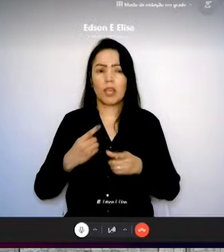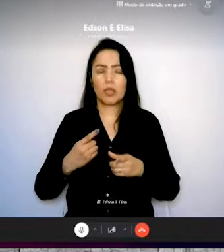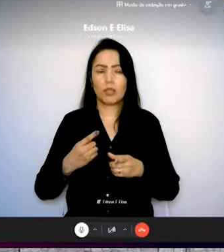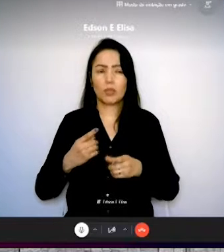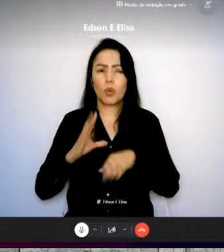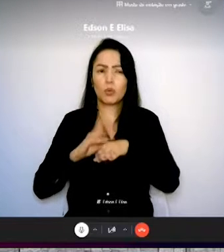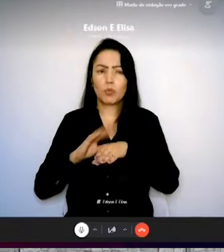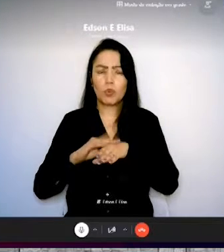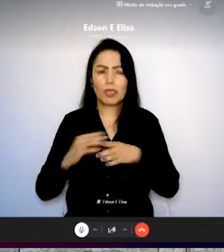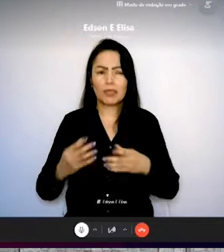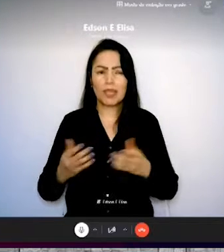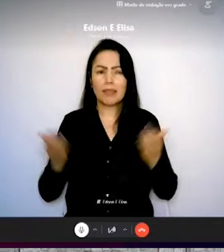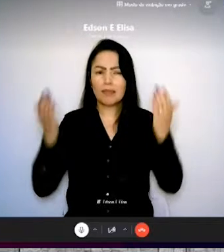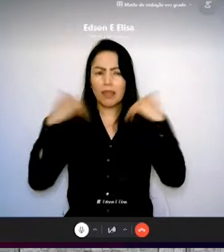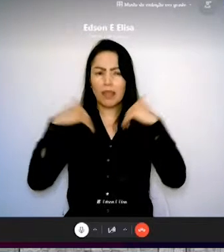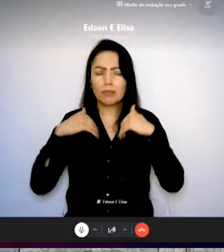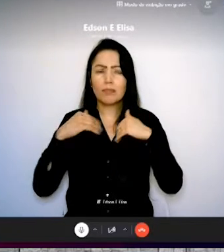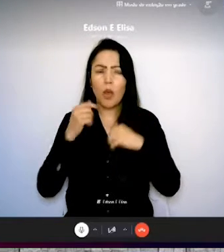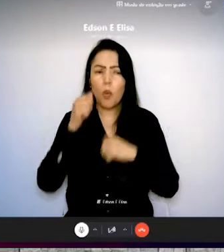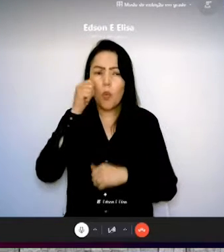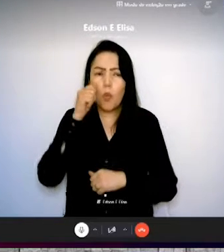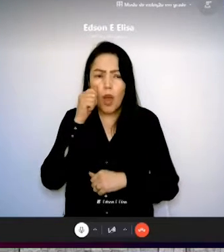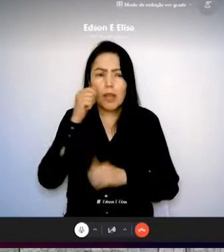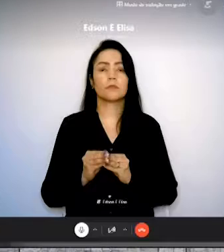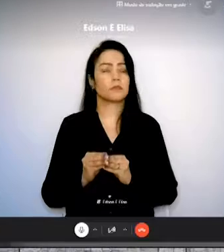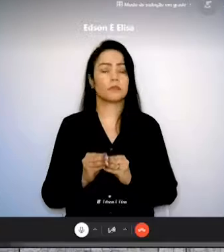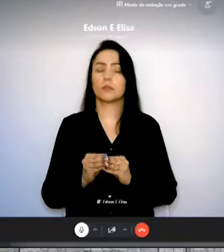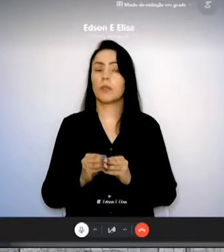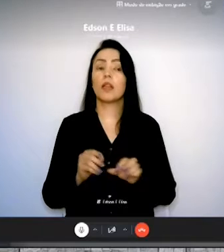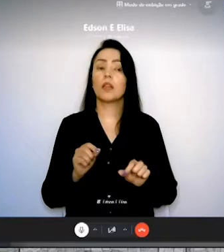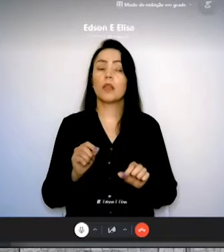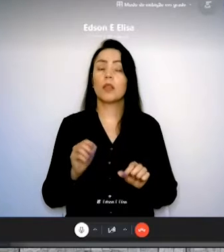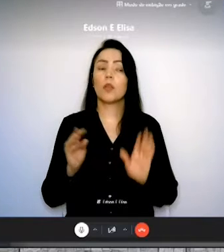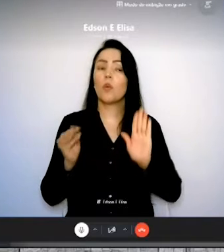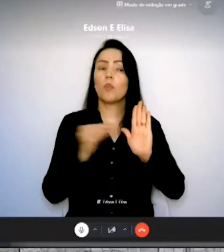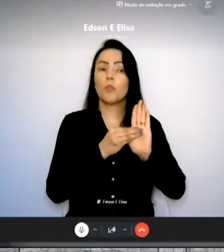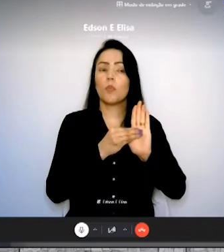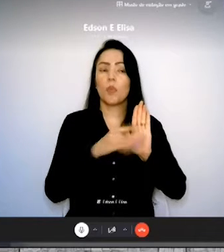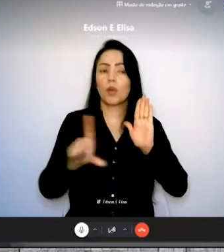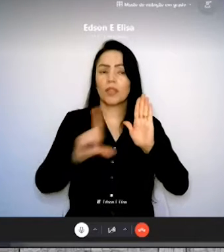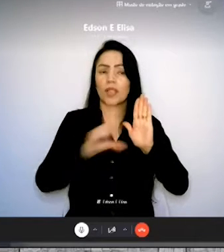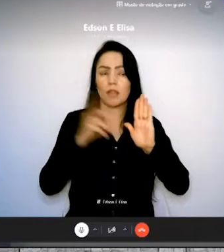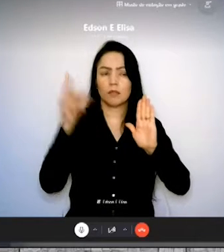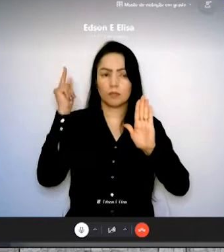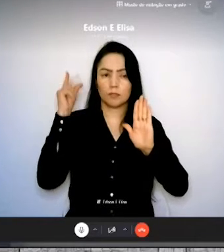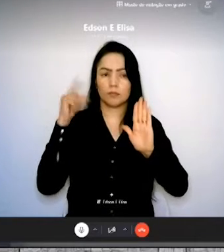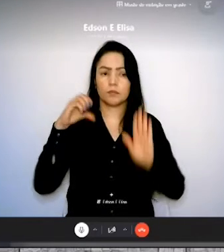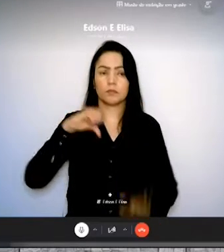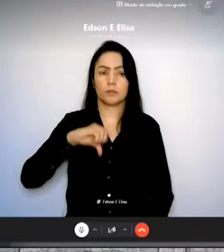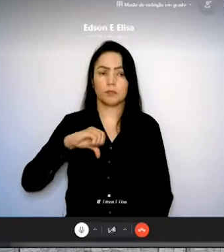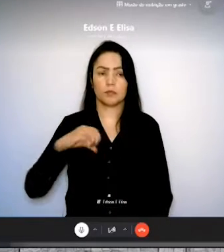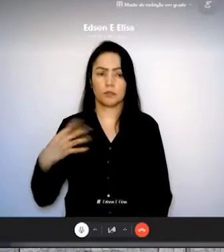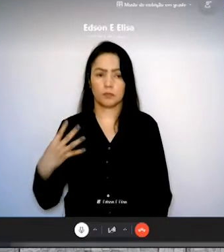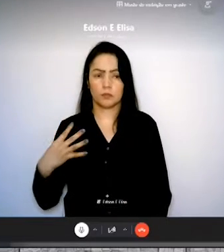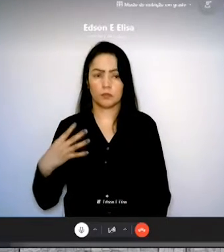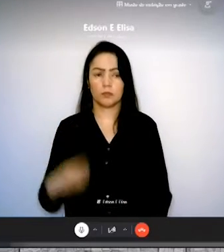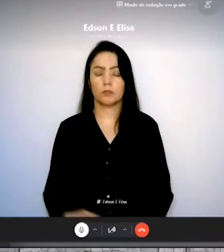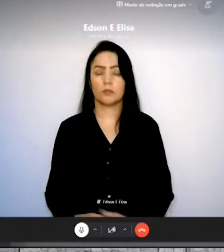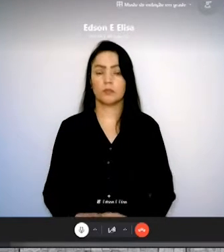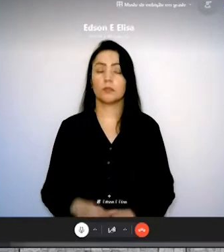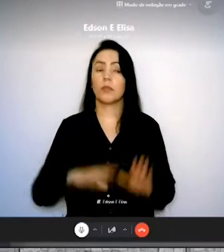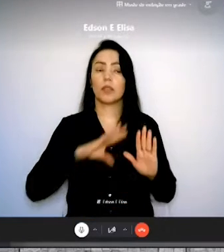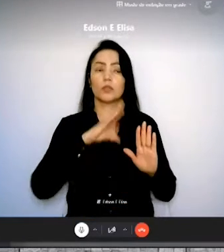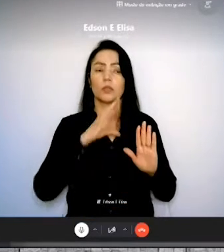Oliveira o campo de areia de uma praça no Jardim Monte Mor. De autoria do vereador Lelo Pagani, também havia o PL